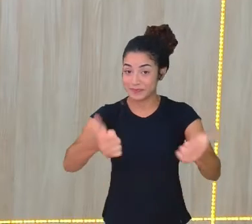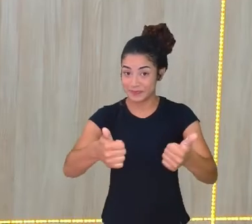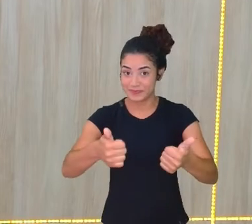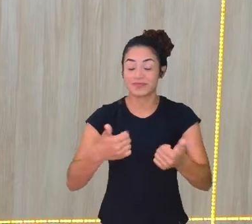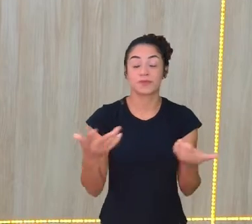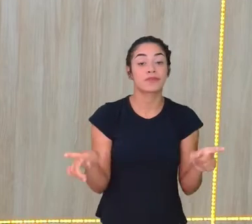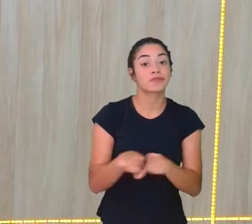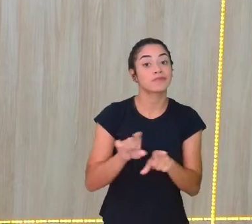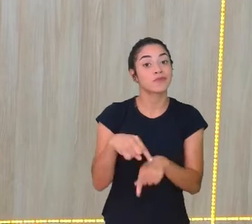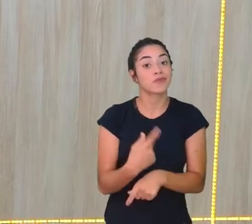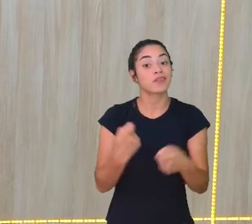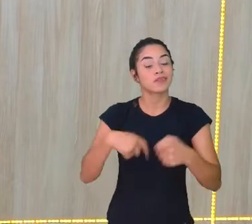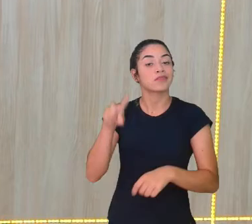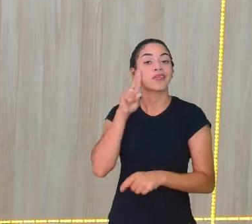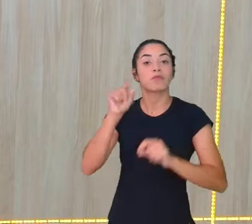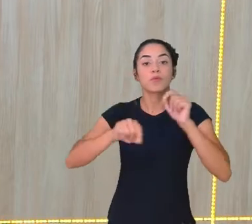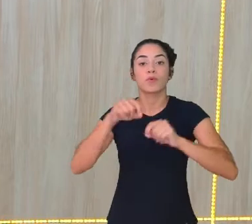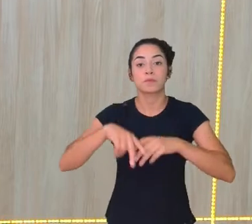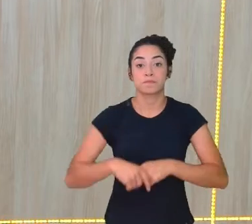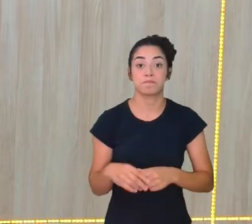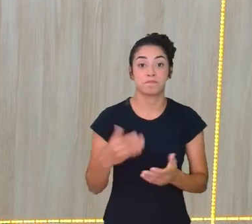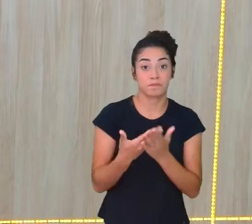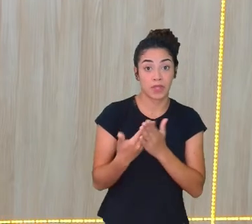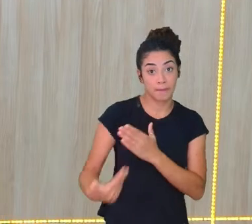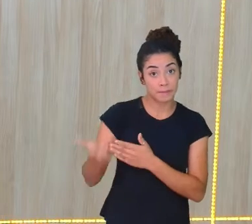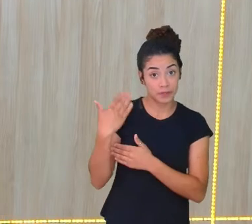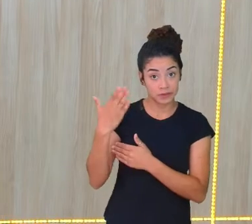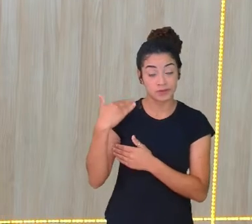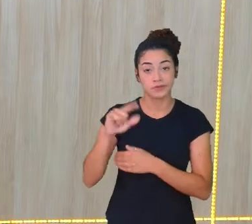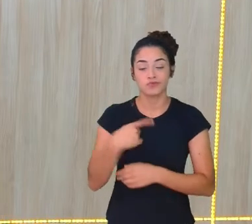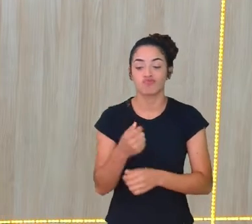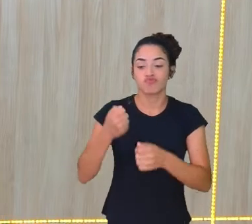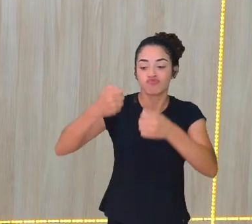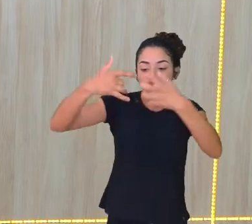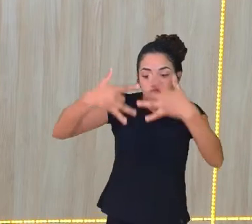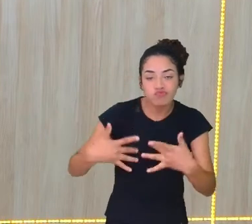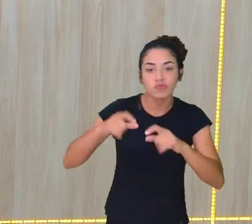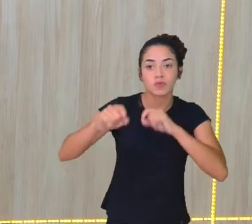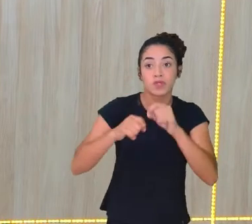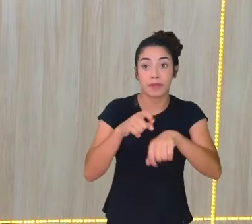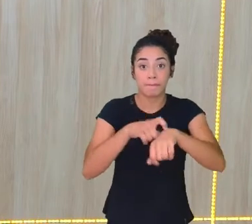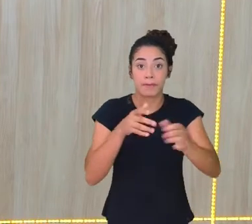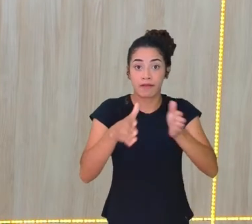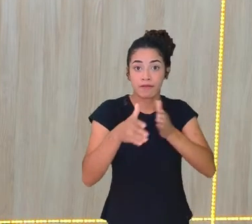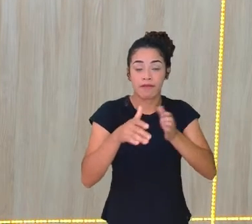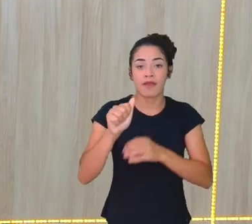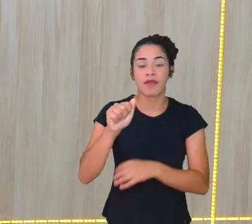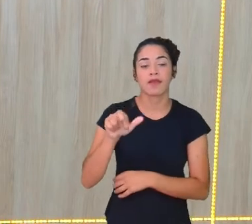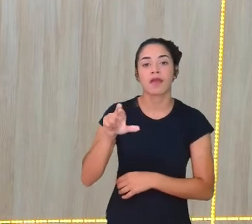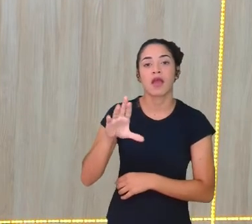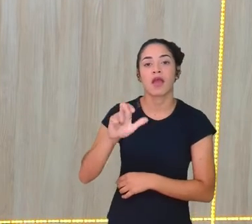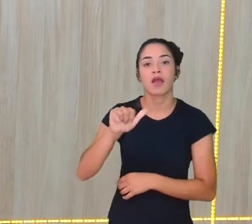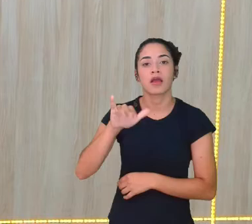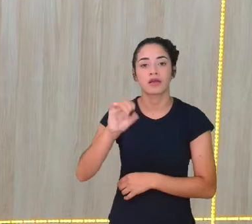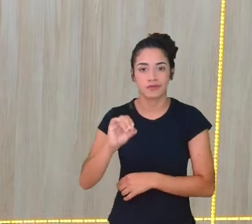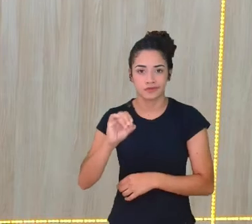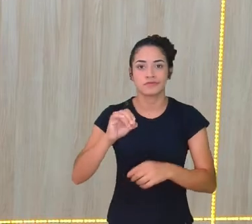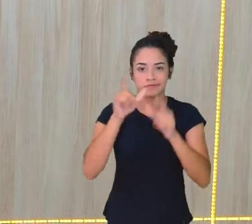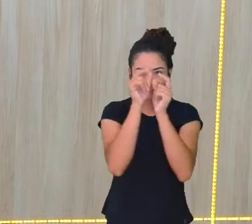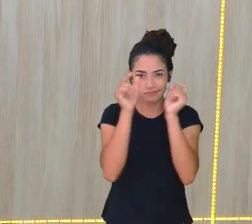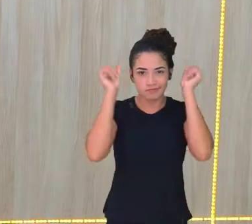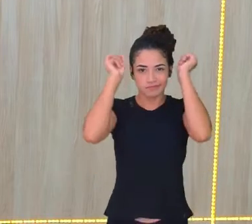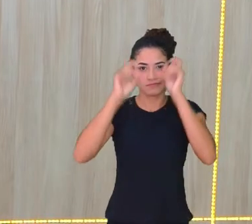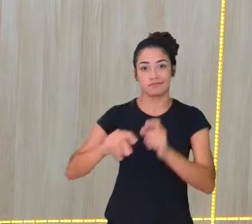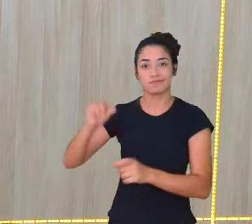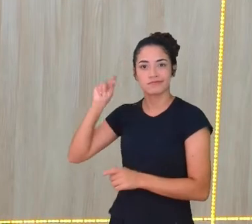vamos lembrar que na aula passada a gente começou falando sobre o período arcaico na Grécia Antiga. A